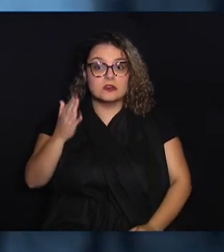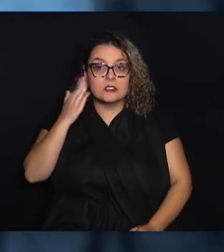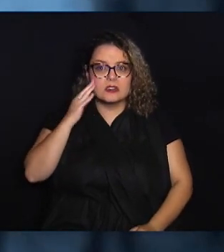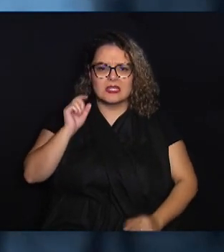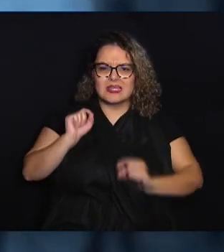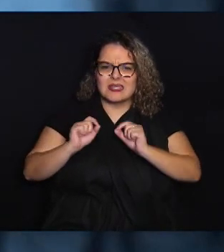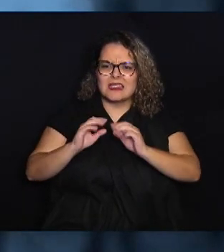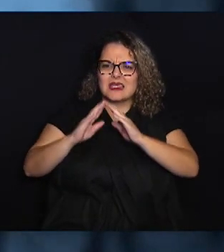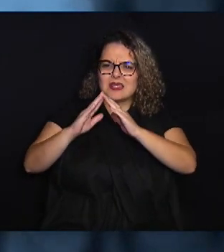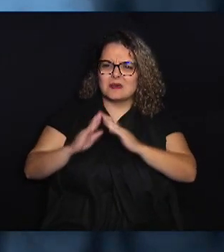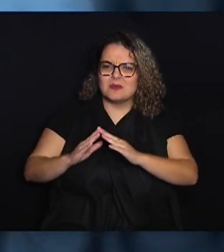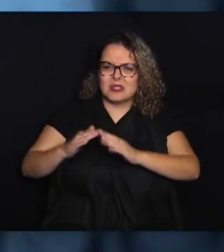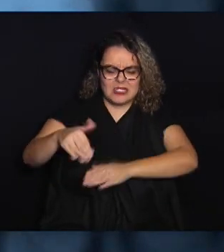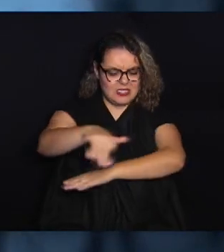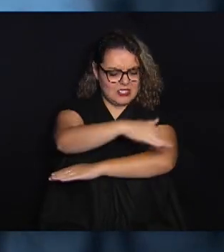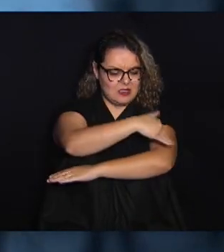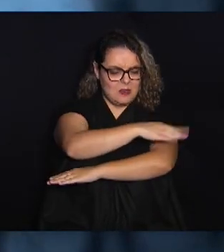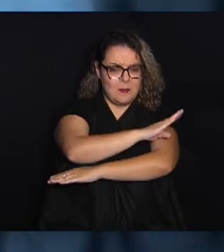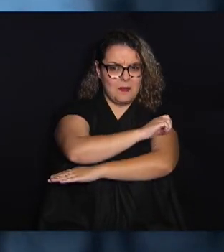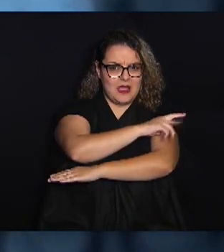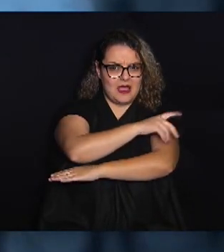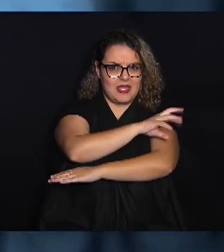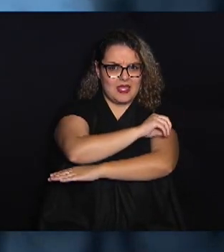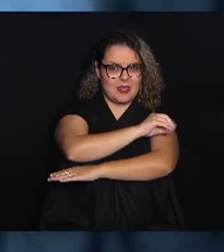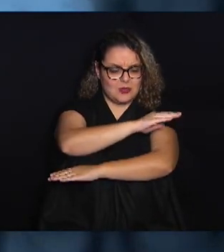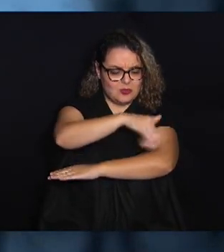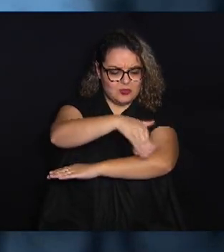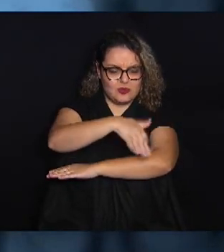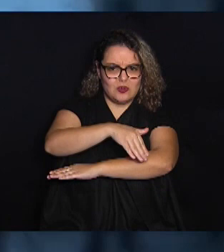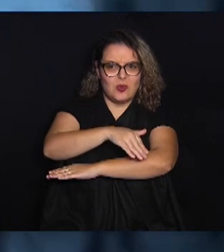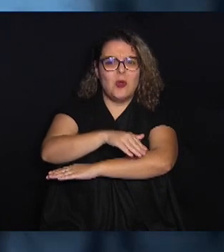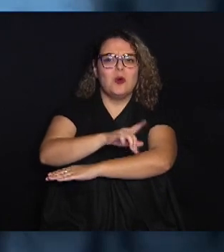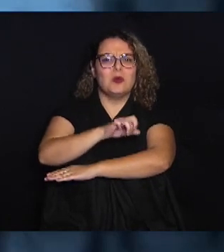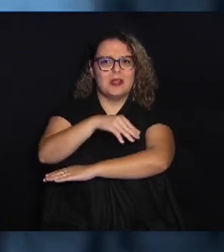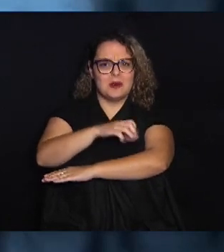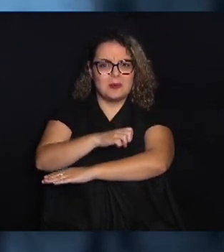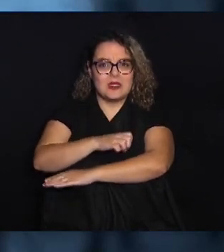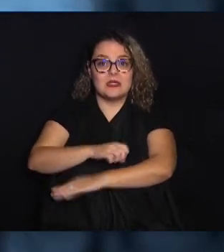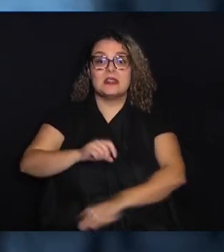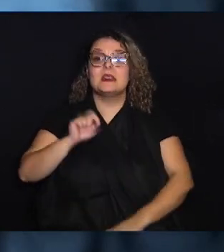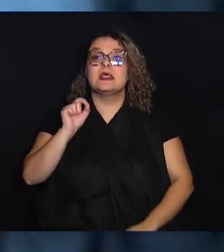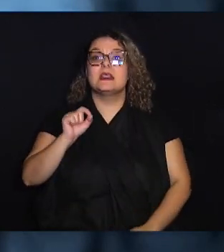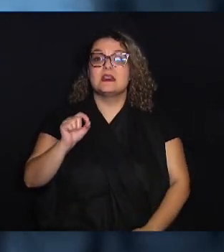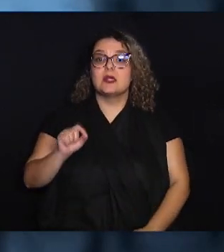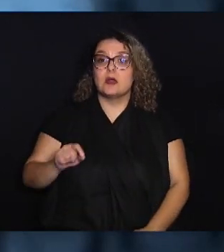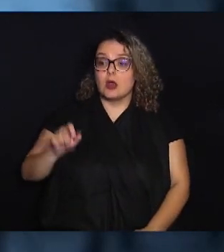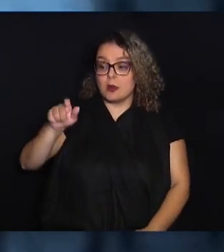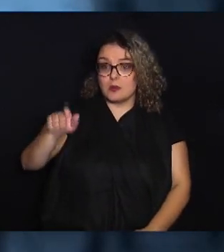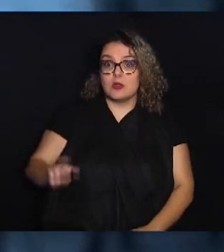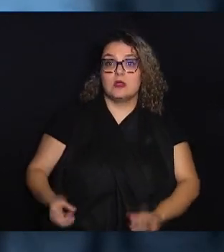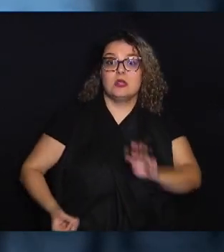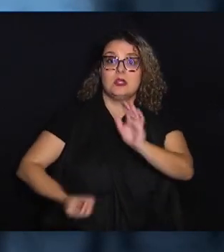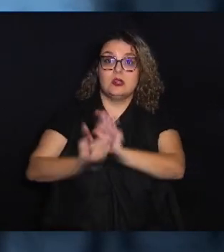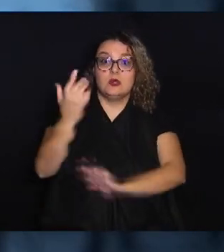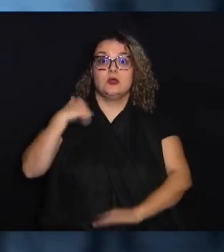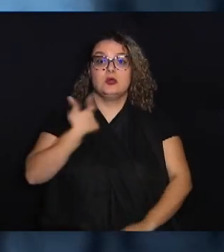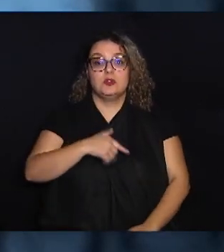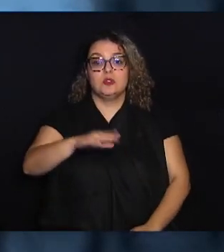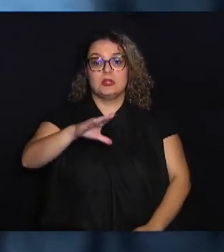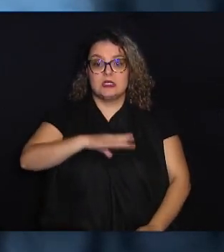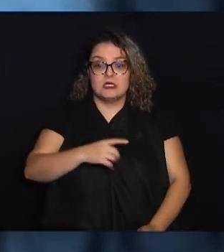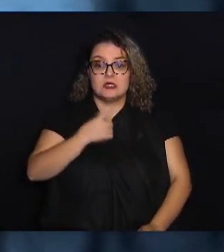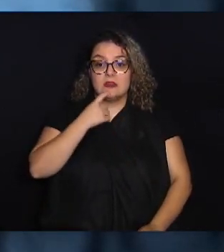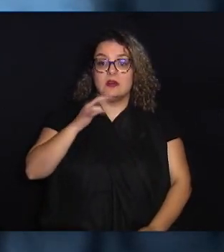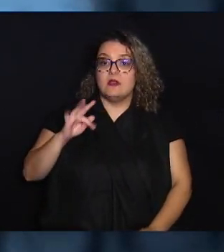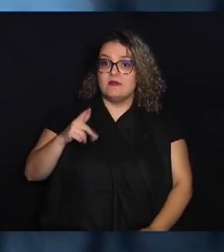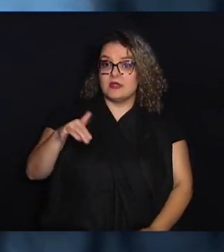aqui, na esquina da rua Barreto Leme com a rua Doutor Quirino? Quem morou aqui não foi ninguém menos que o cara que fundou a nossa cidade, Francisco Barreto